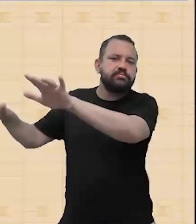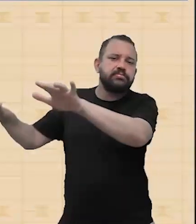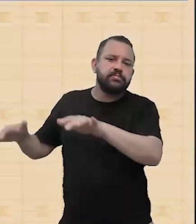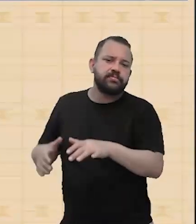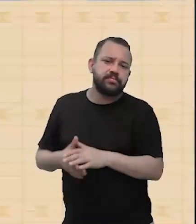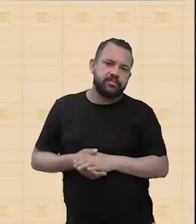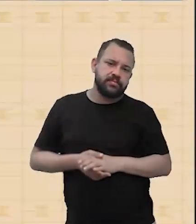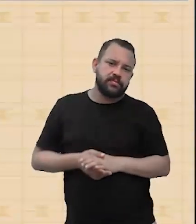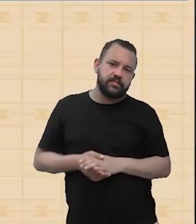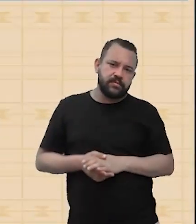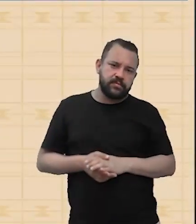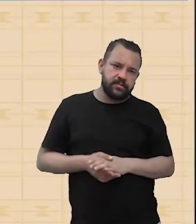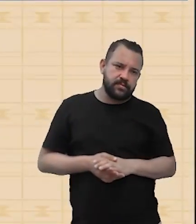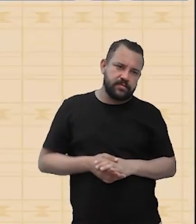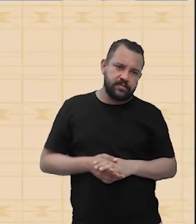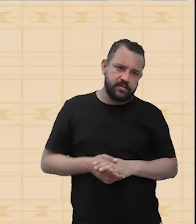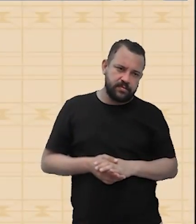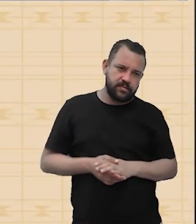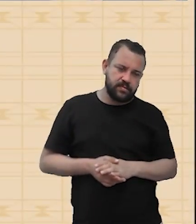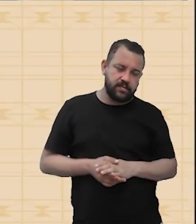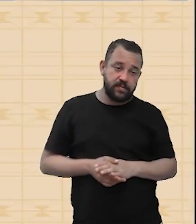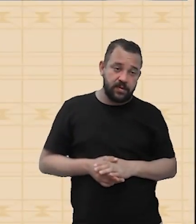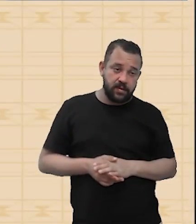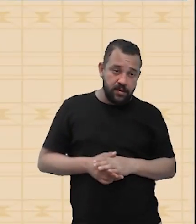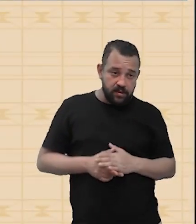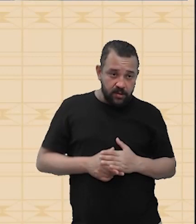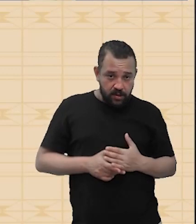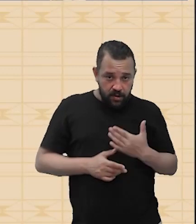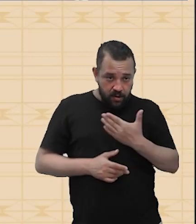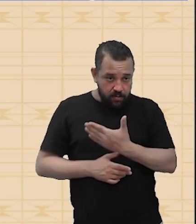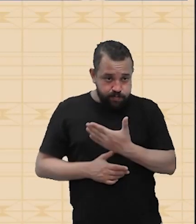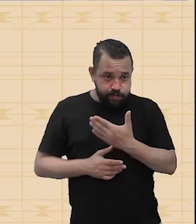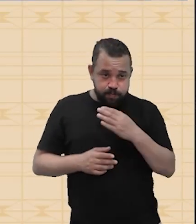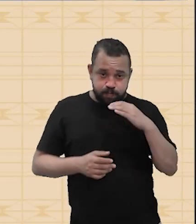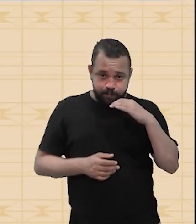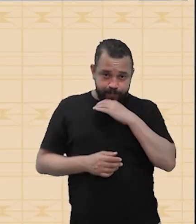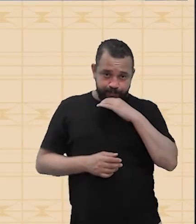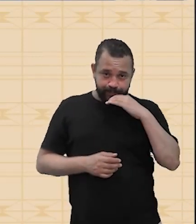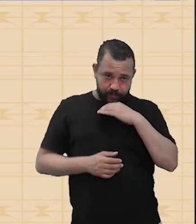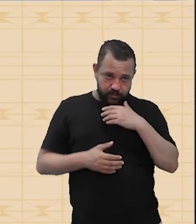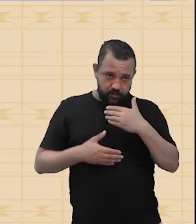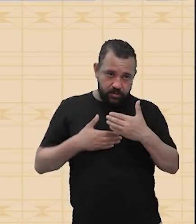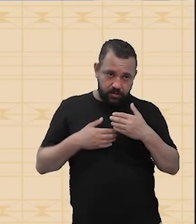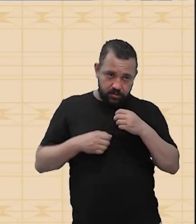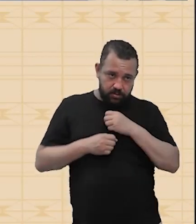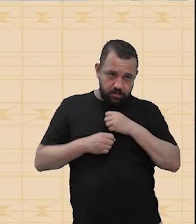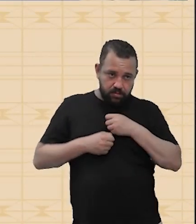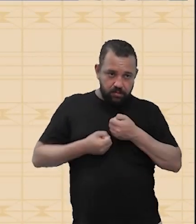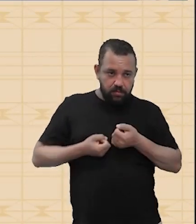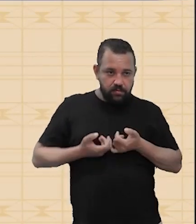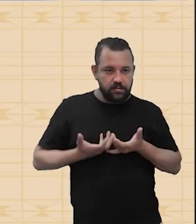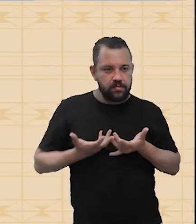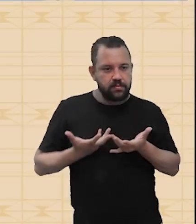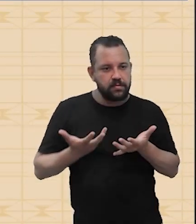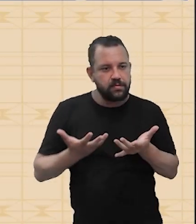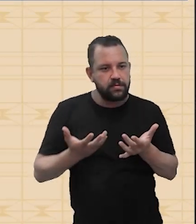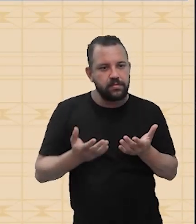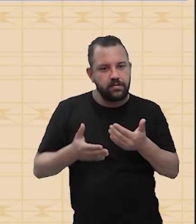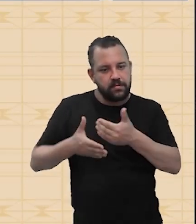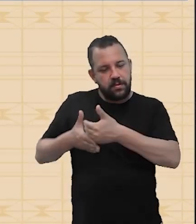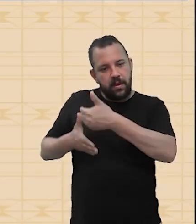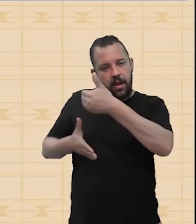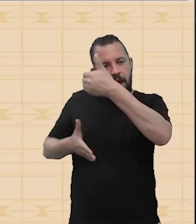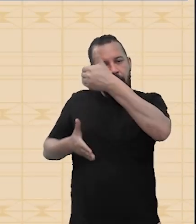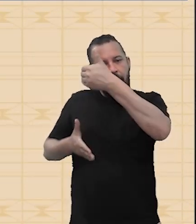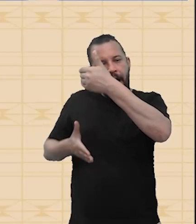ó, tá aí, ó. Dessa forma, o calor que está sendo transmitido por meio de uma parede, nós vamos ter uma